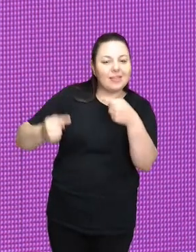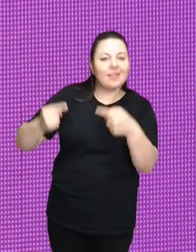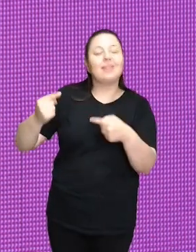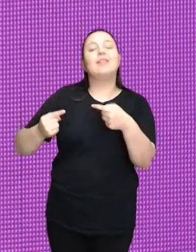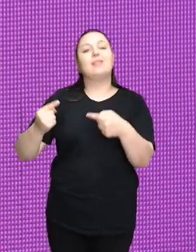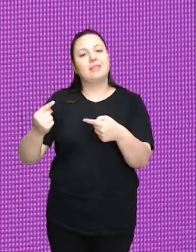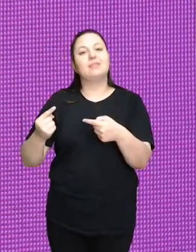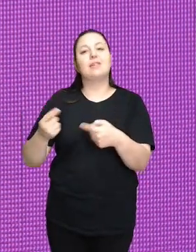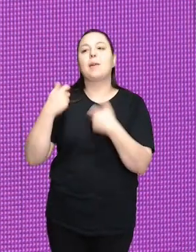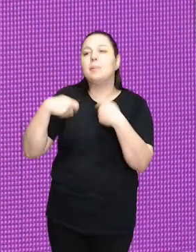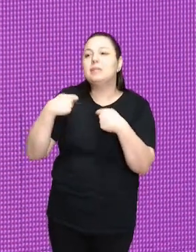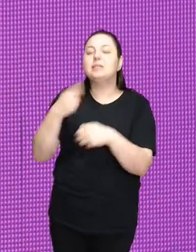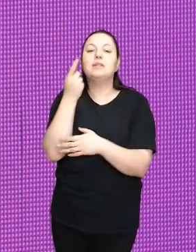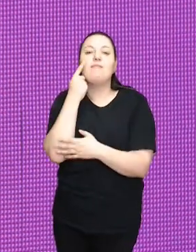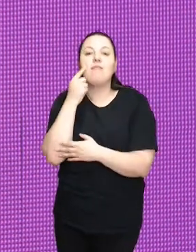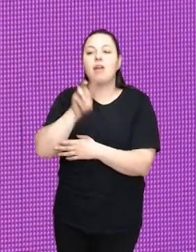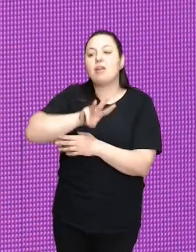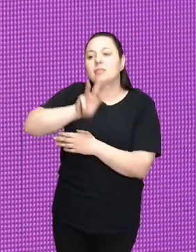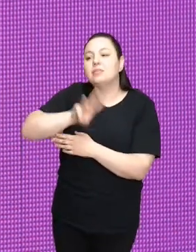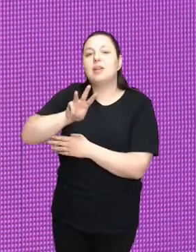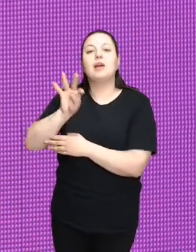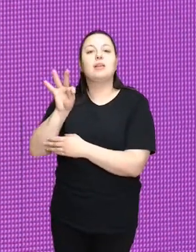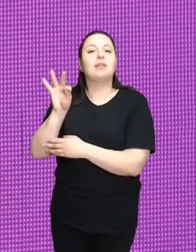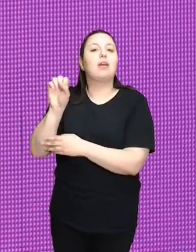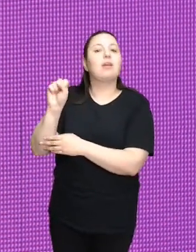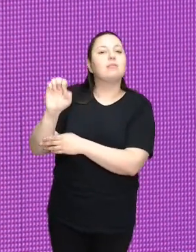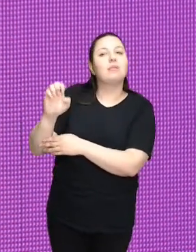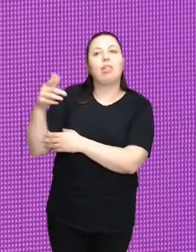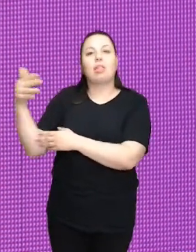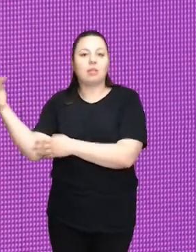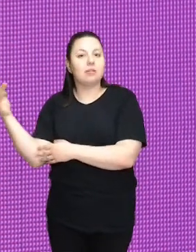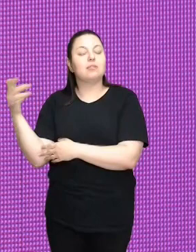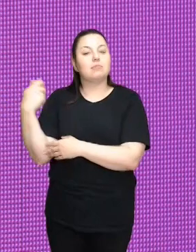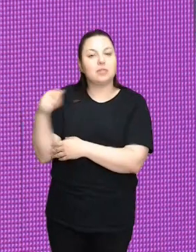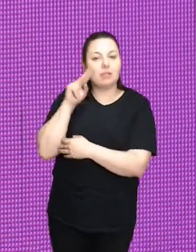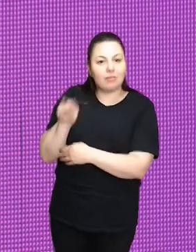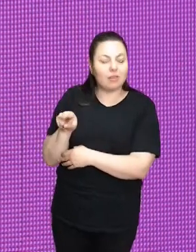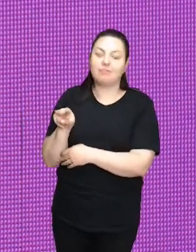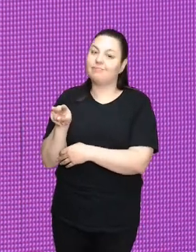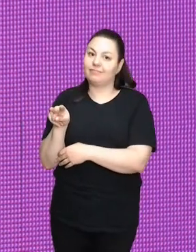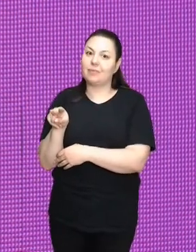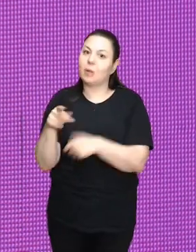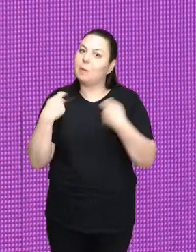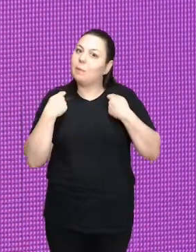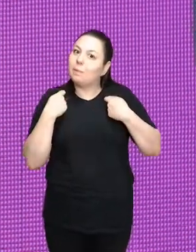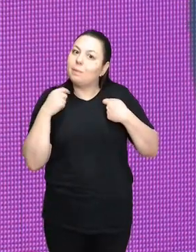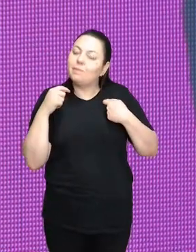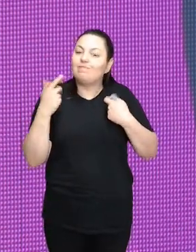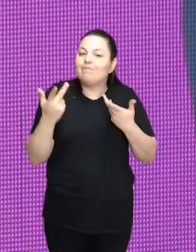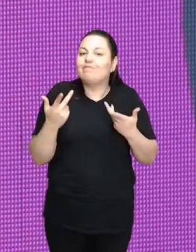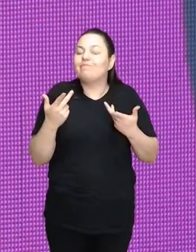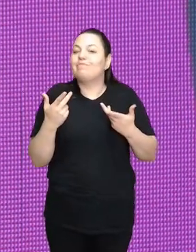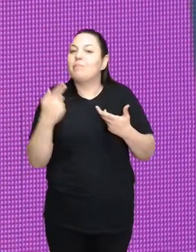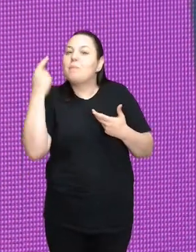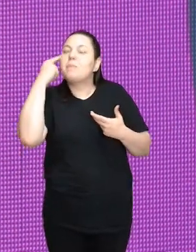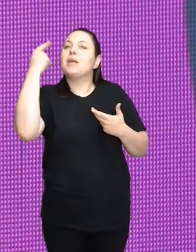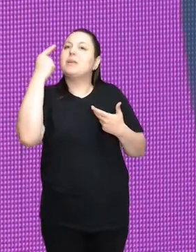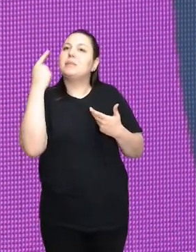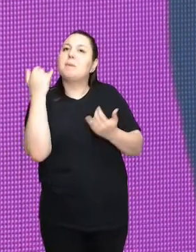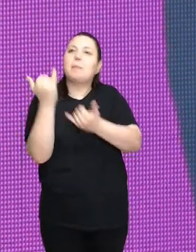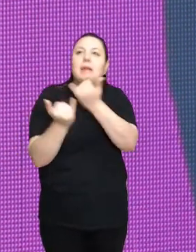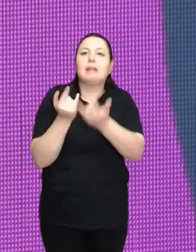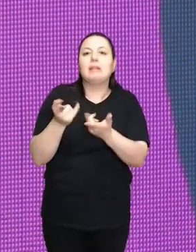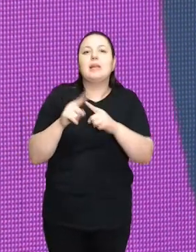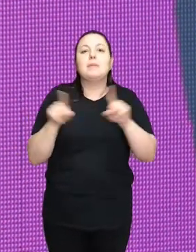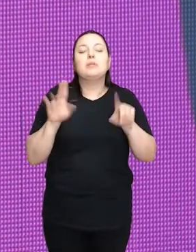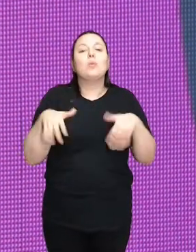consulte o site do TSE, não sei o que, nanã. Então, sei lá, sabe, de fato é uma brincadeira, não sei qual seria a alternativa para isso,